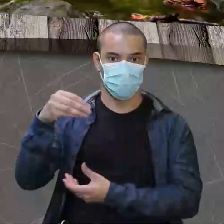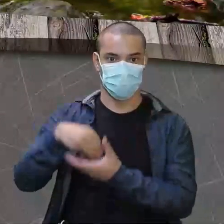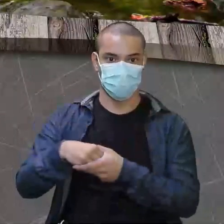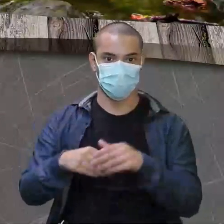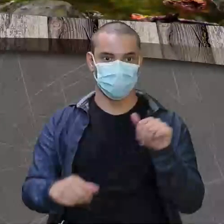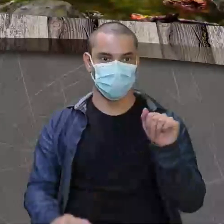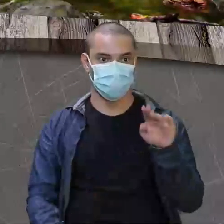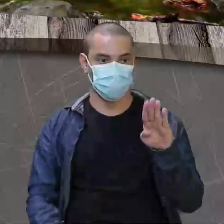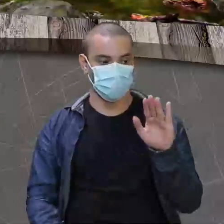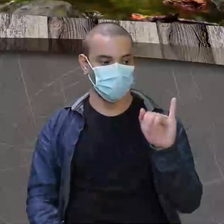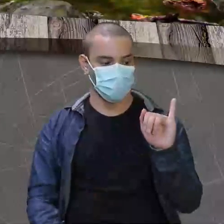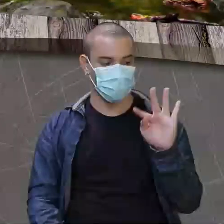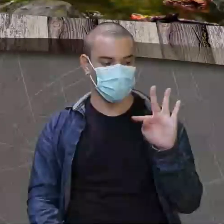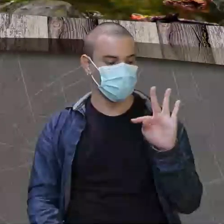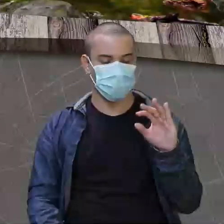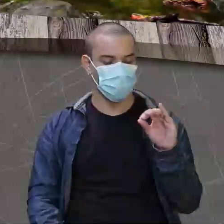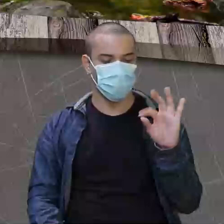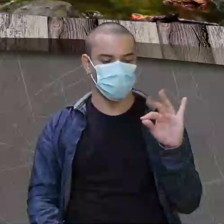os elementos